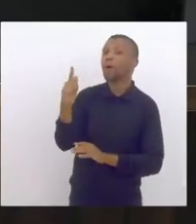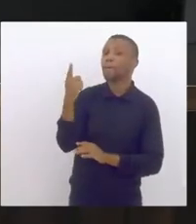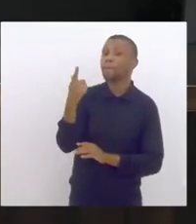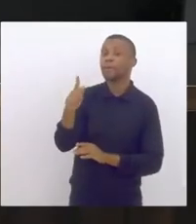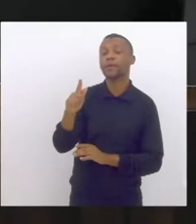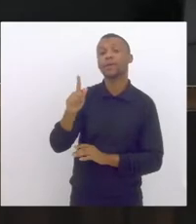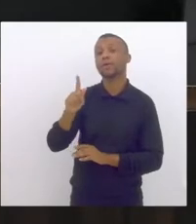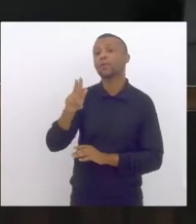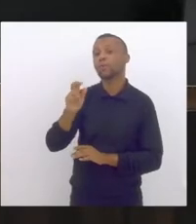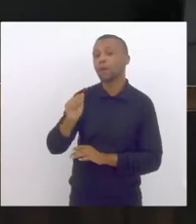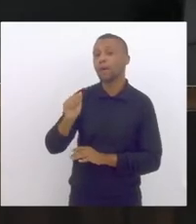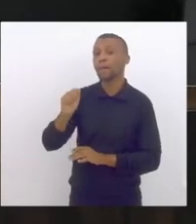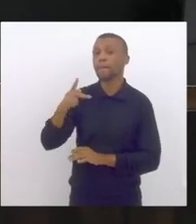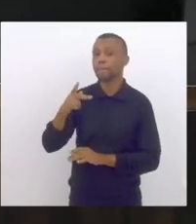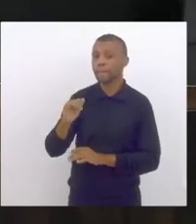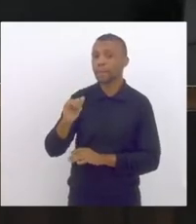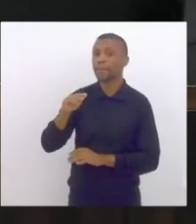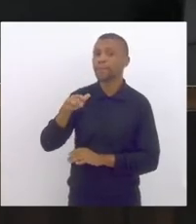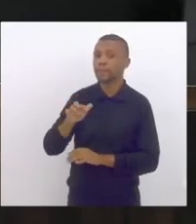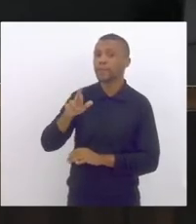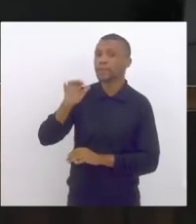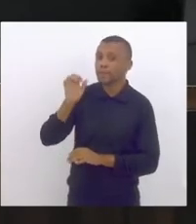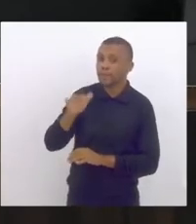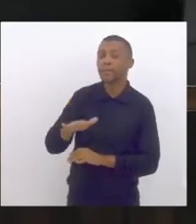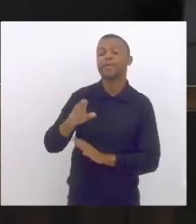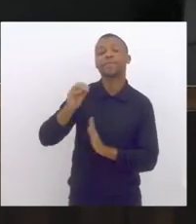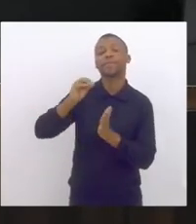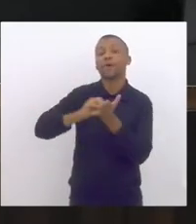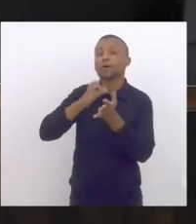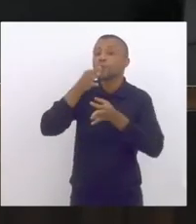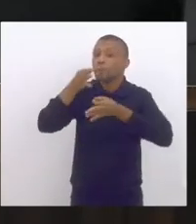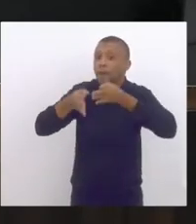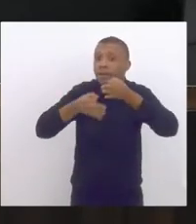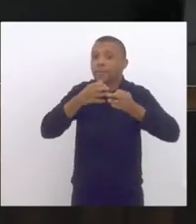regime de tratamento tributário especial, pedindo de parecer